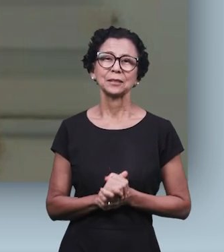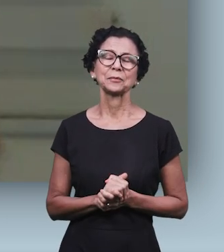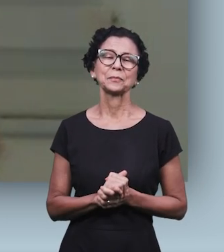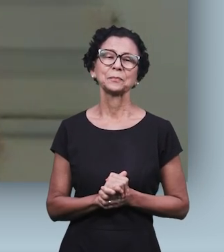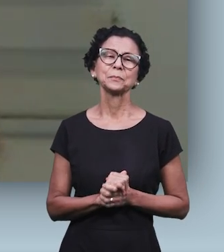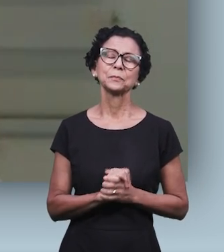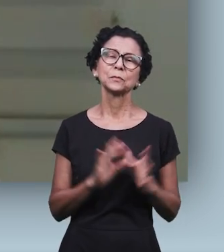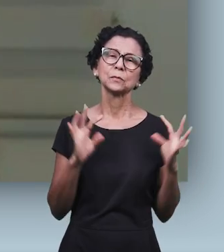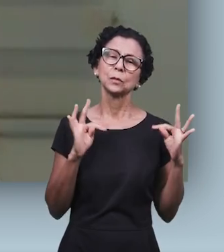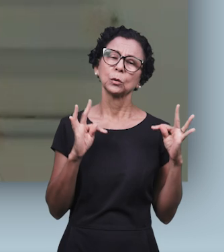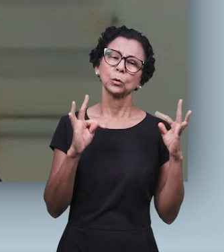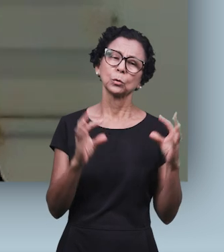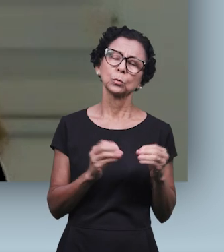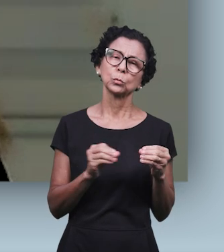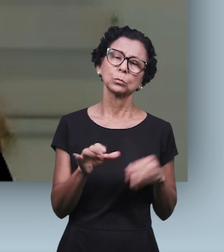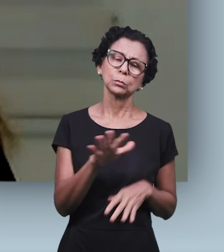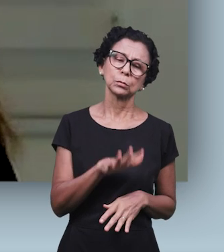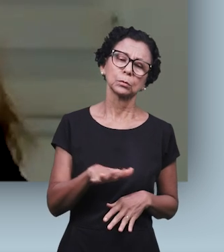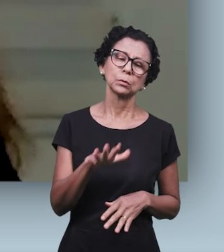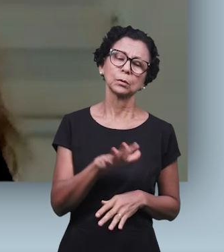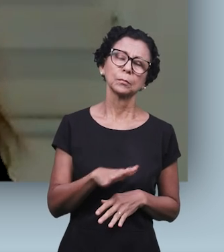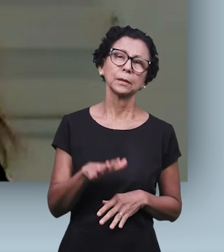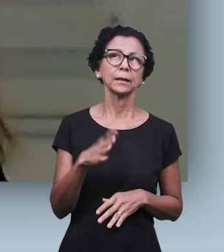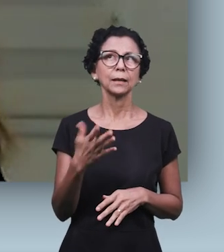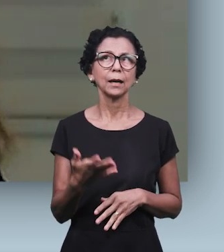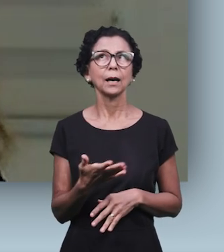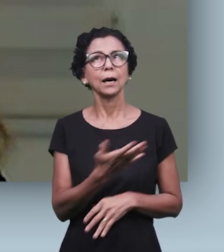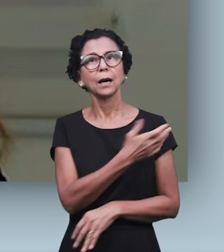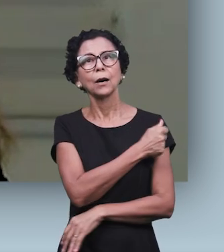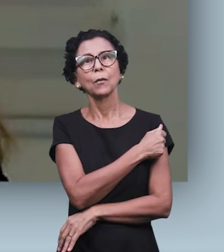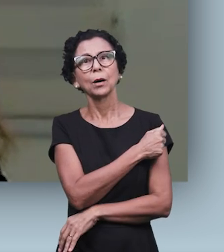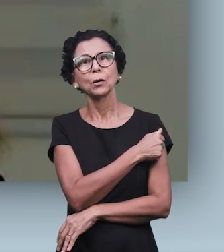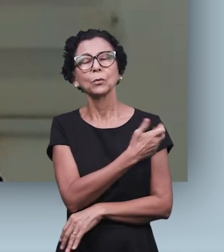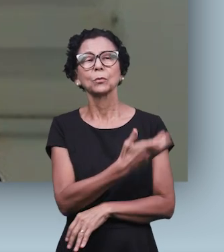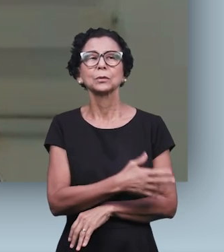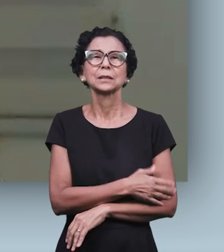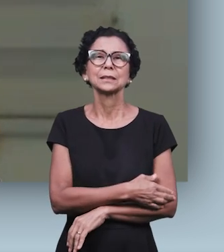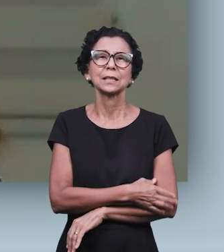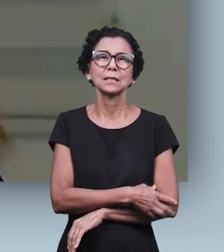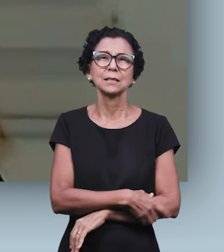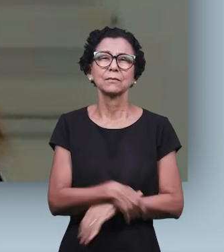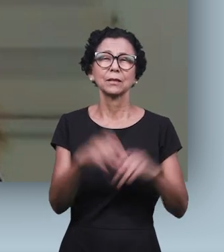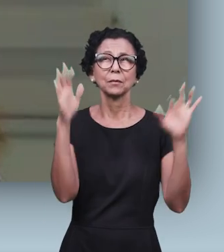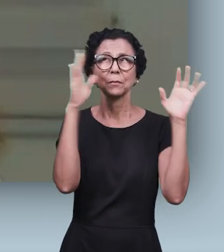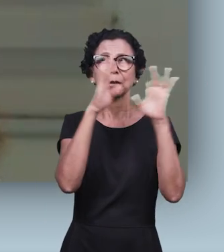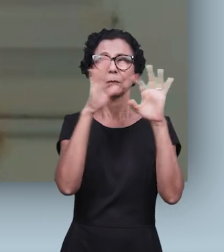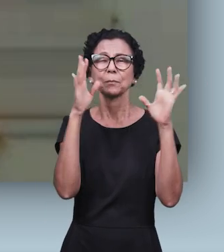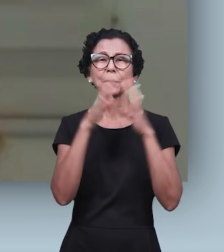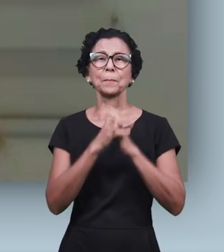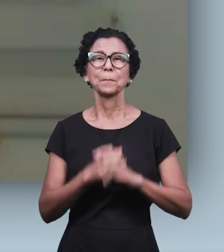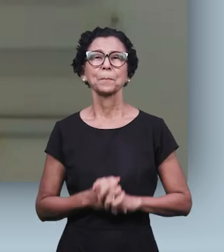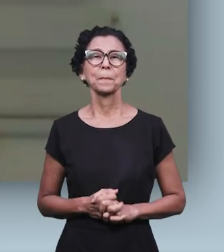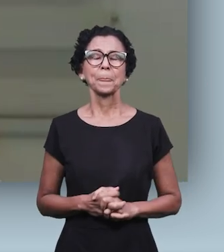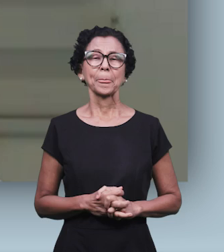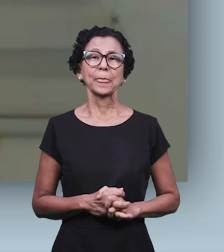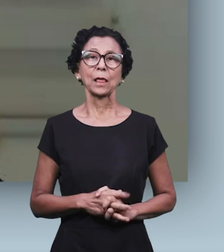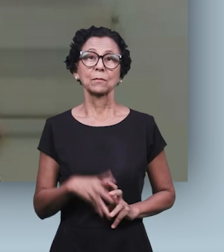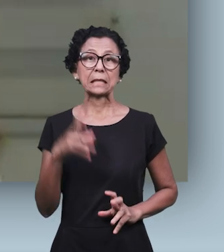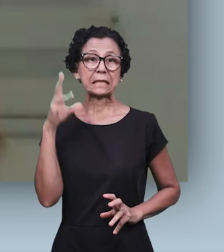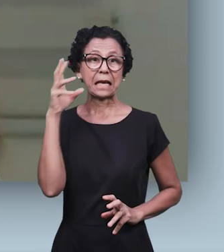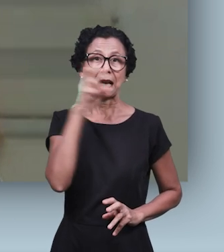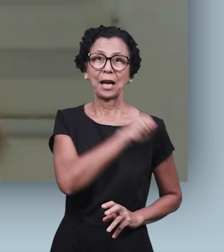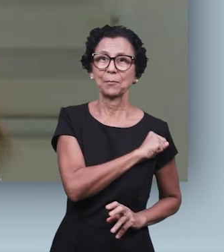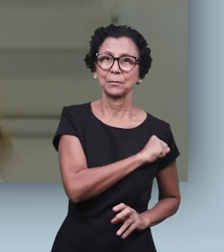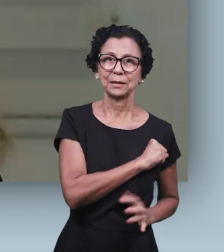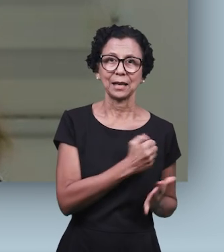temos no nosso ambiente fazem, às vezes, mal, né? Vamos dizer assim, não contribuem positivamente. Então, nós precisamos fazer uma